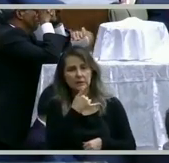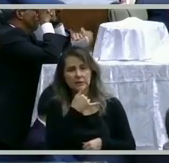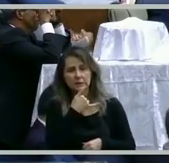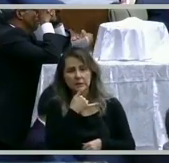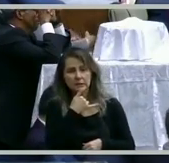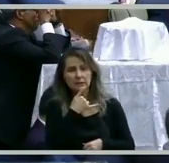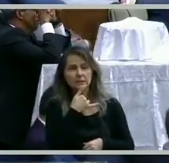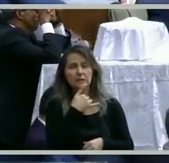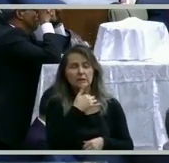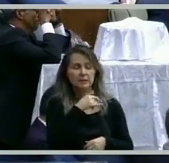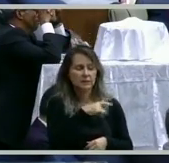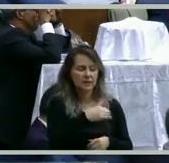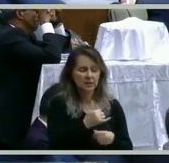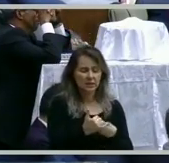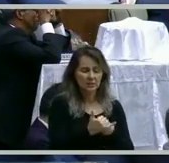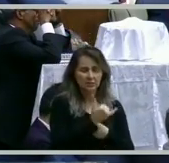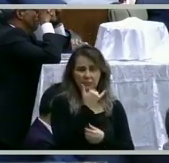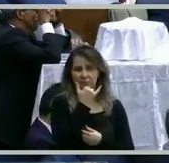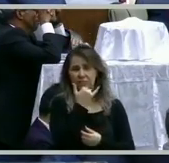traído,